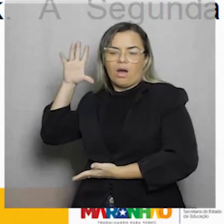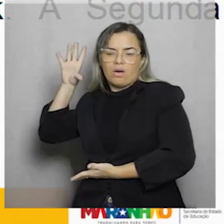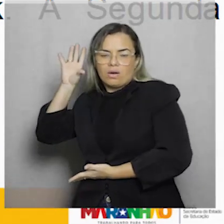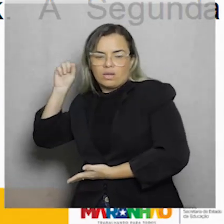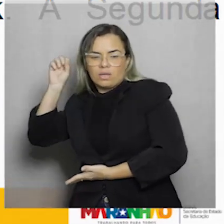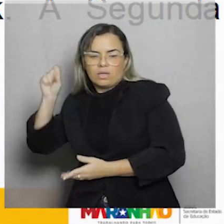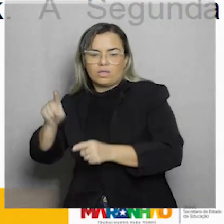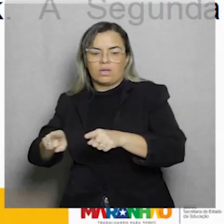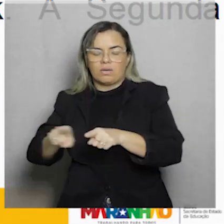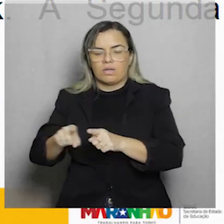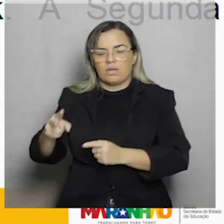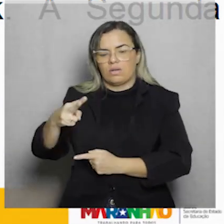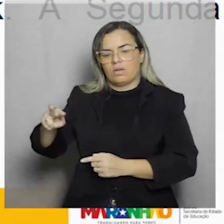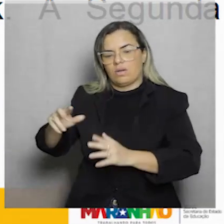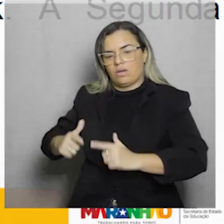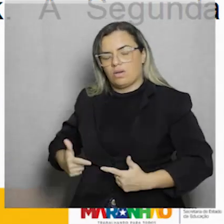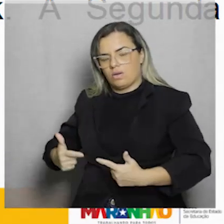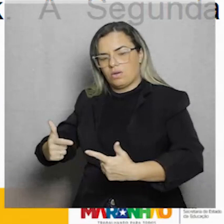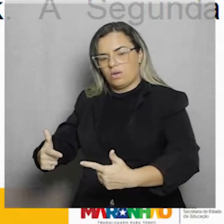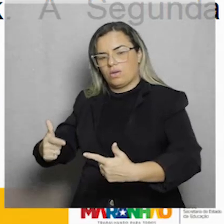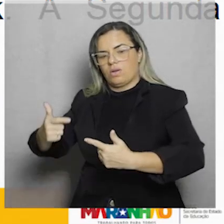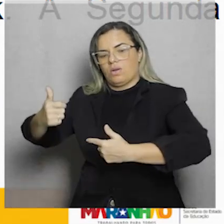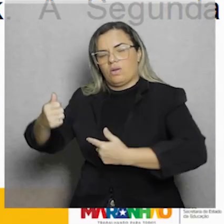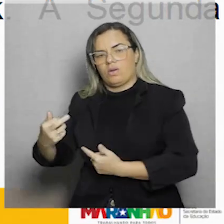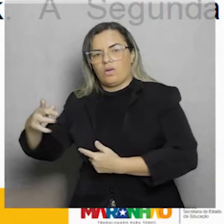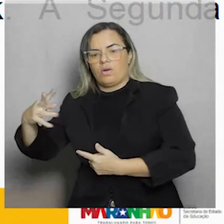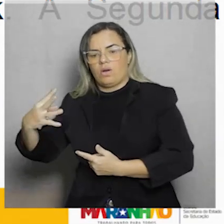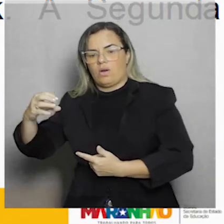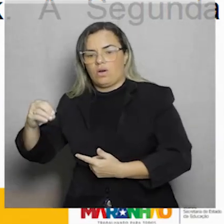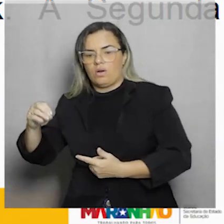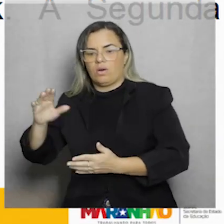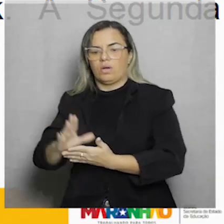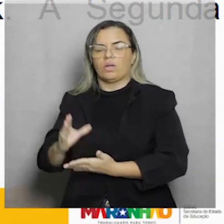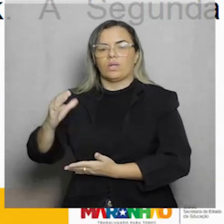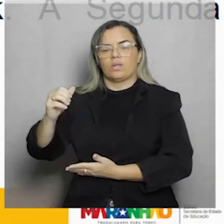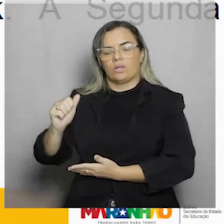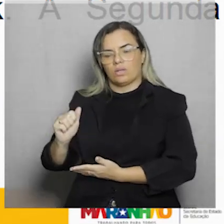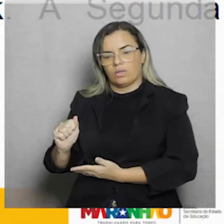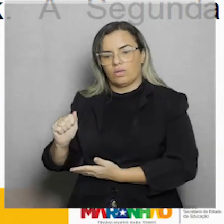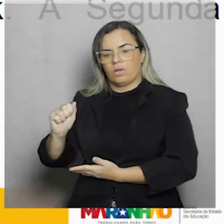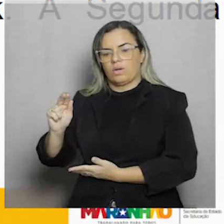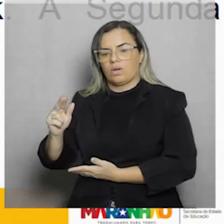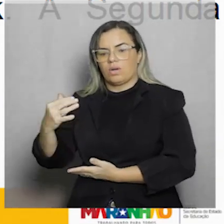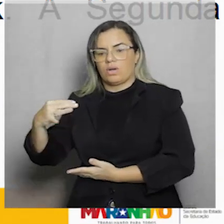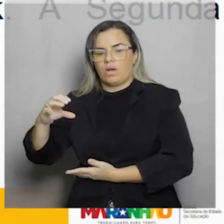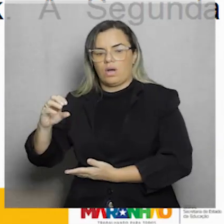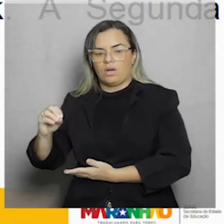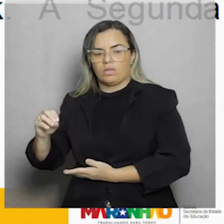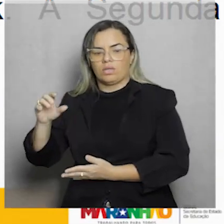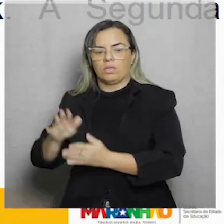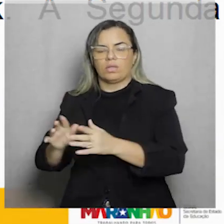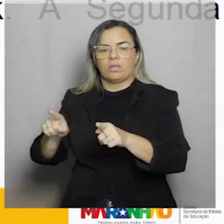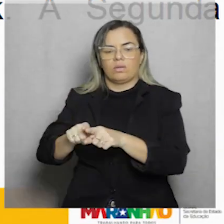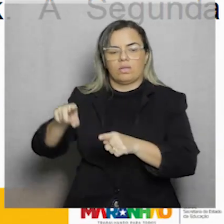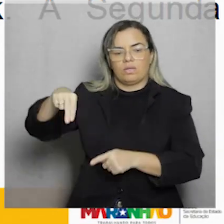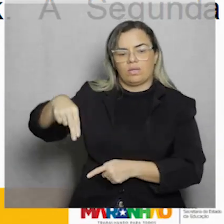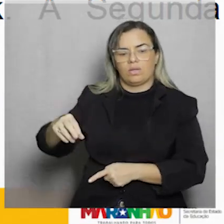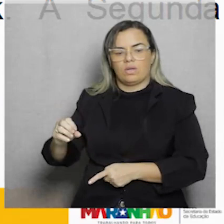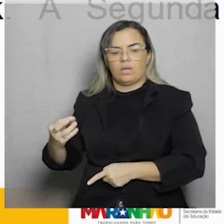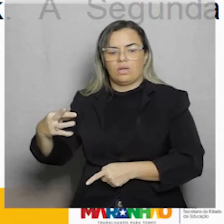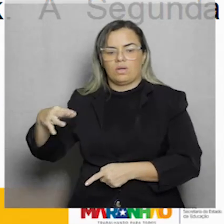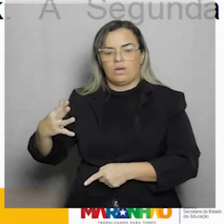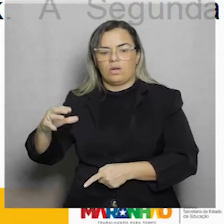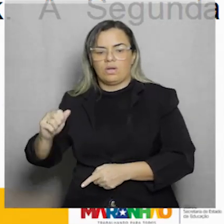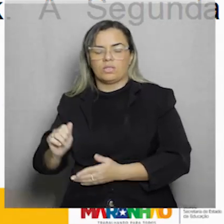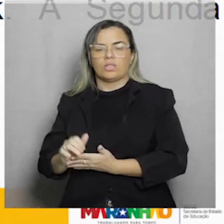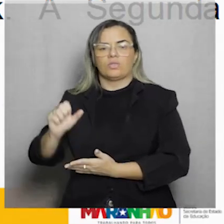quanto os nomes de batalhas no Ártico e no Cáucaso, na Normandia, em